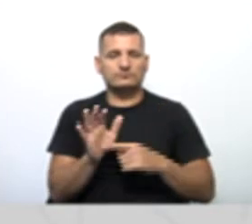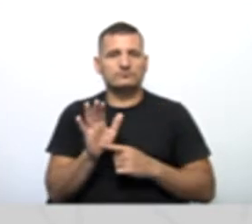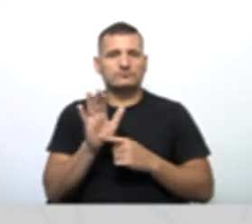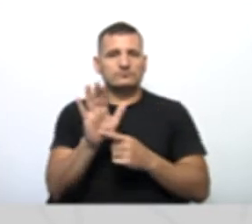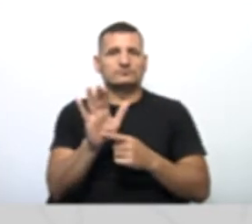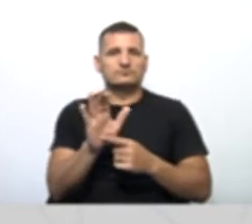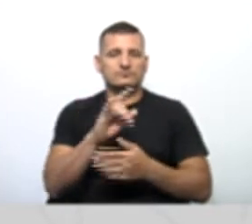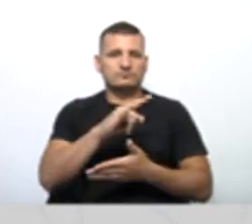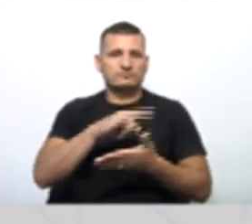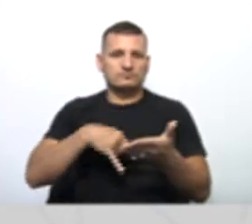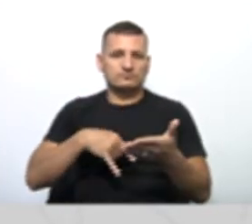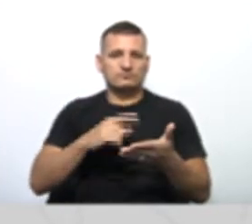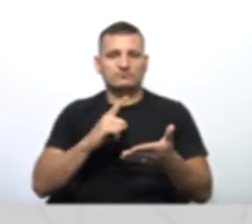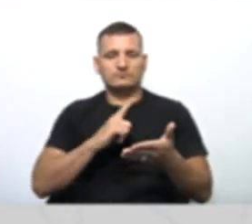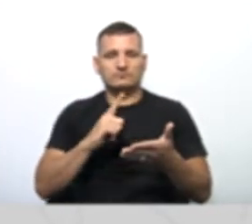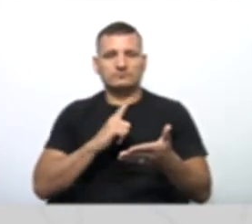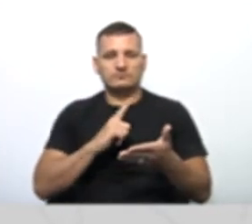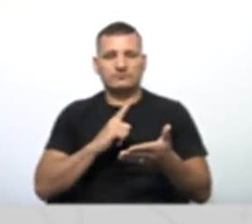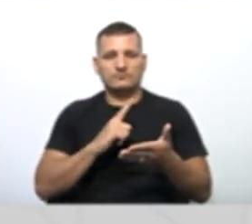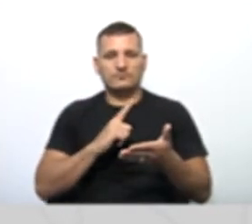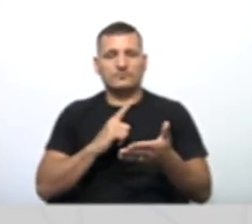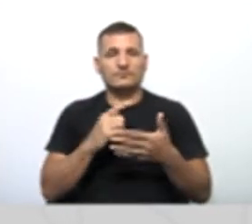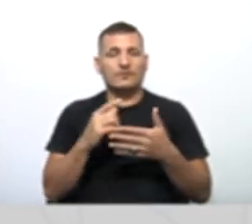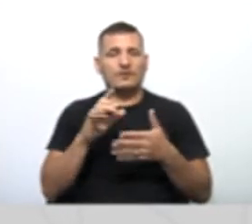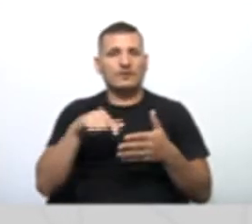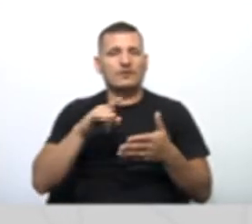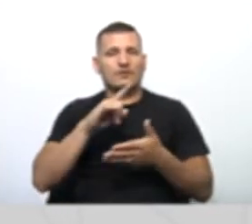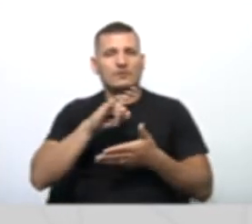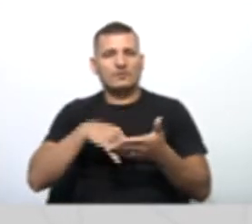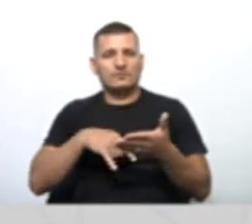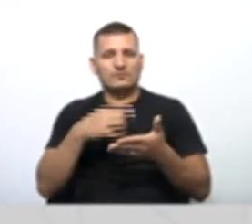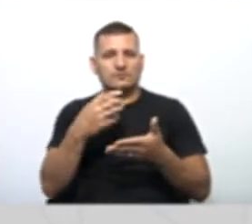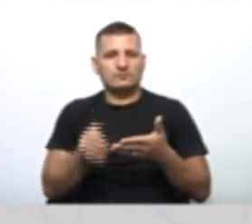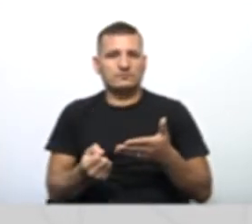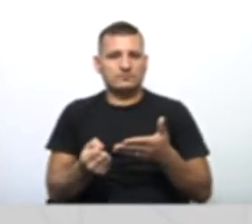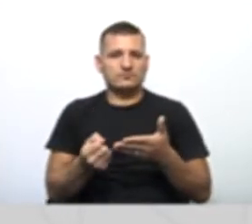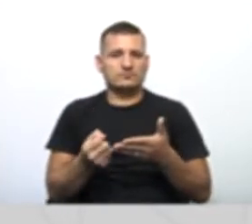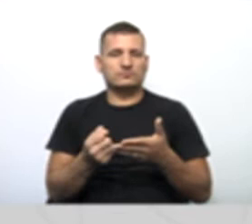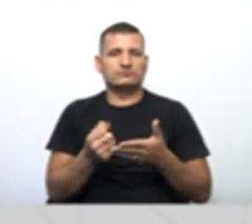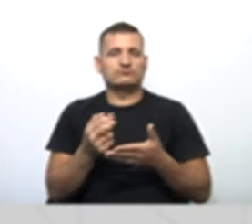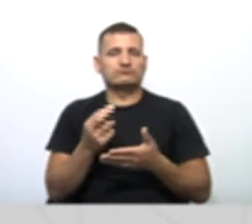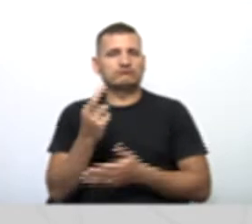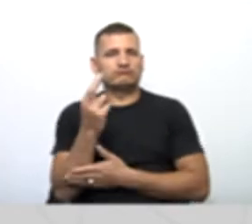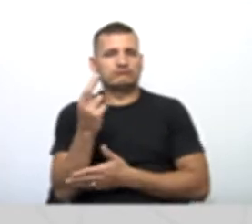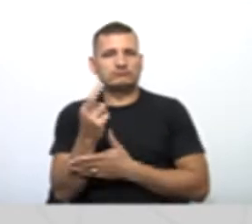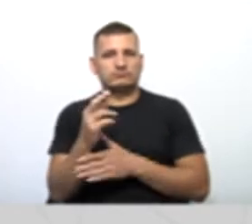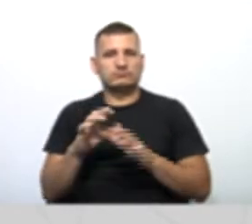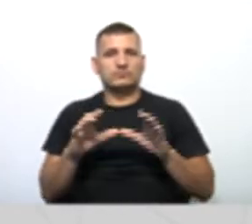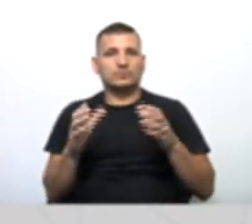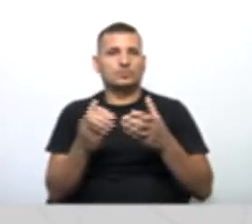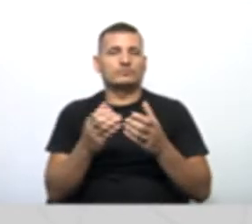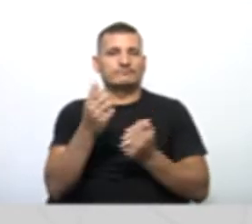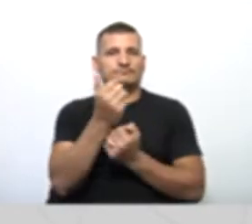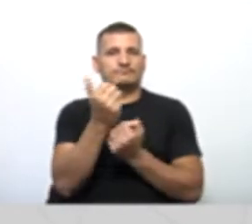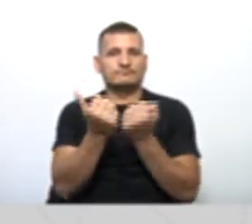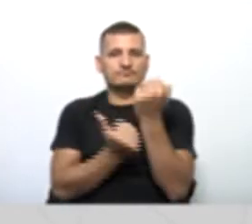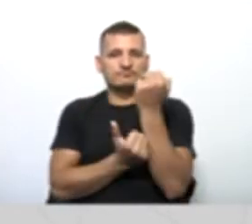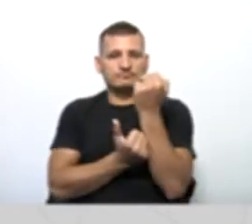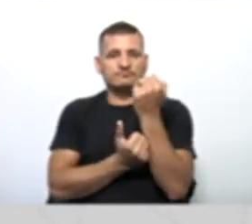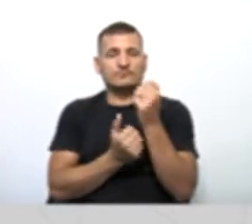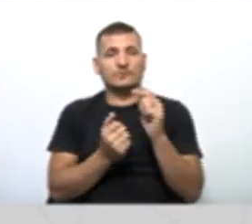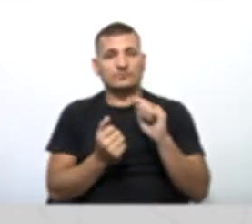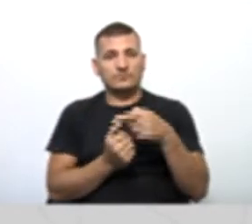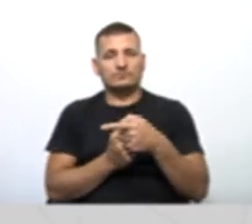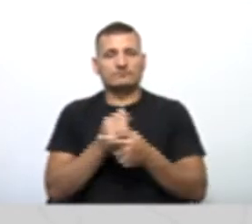está documentado, é um documento aceito e decidido em conjunto com a alta gestão e vira